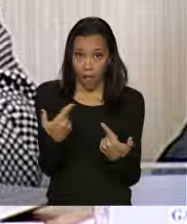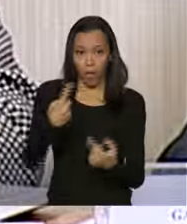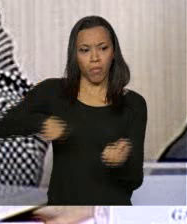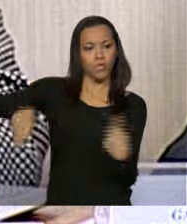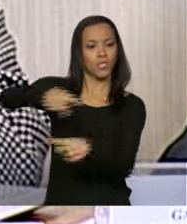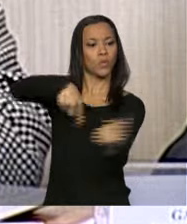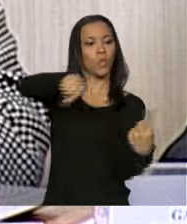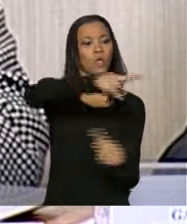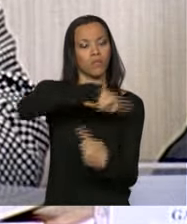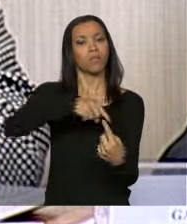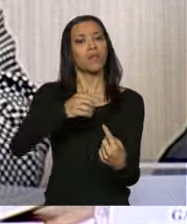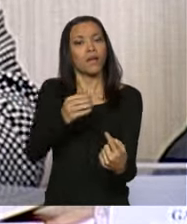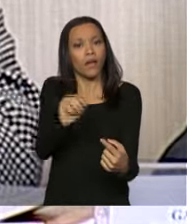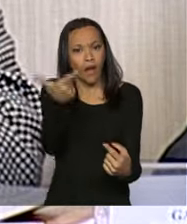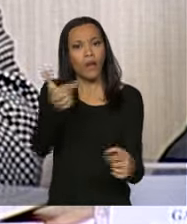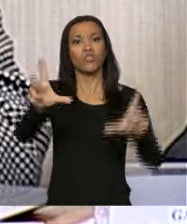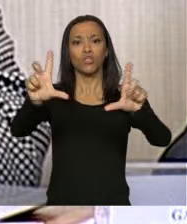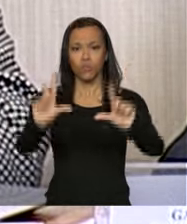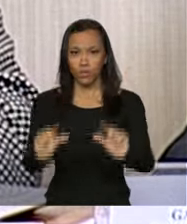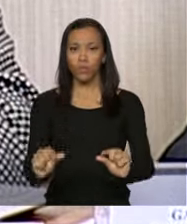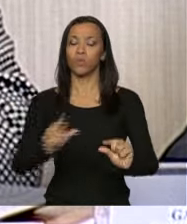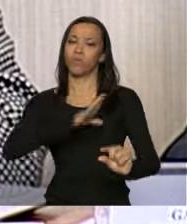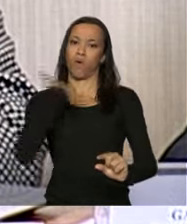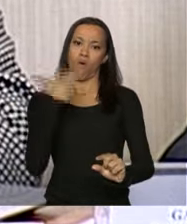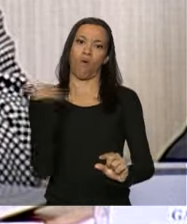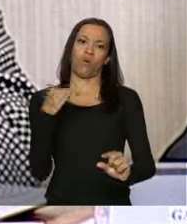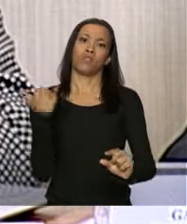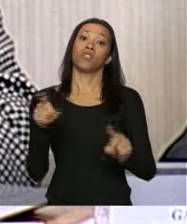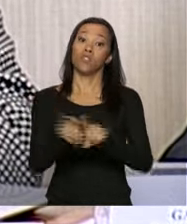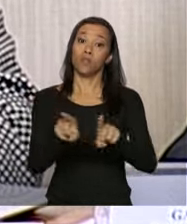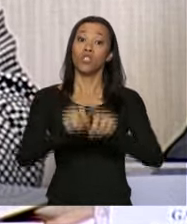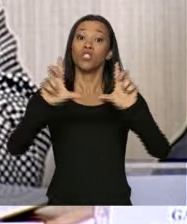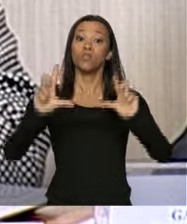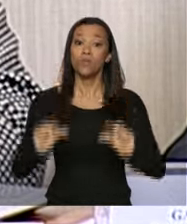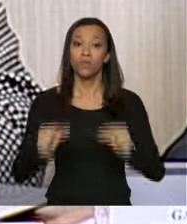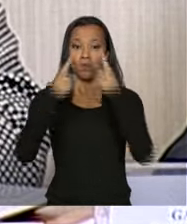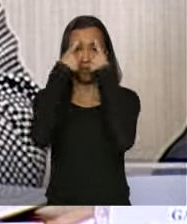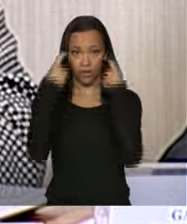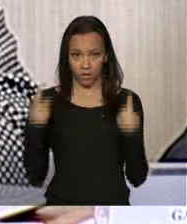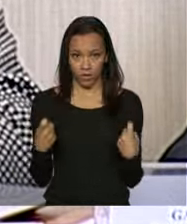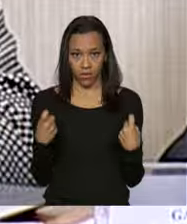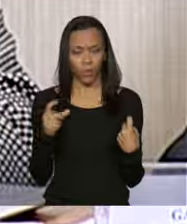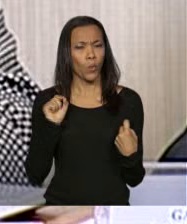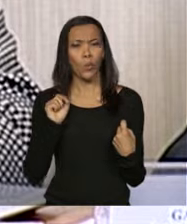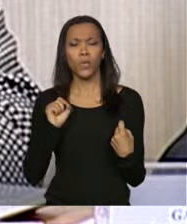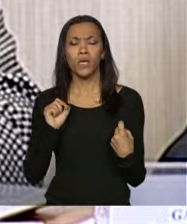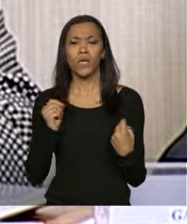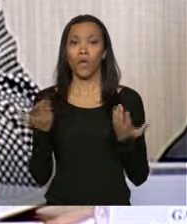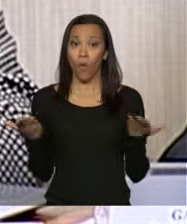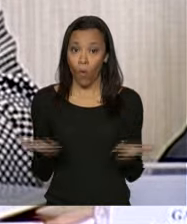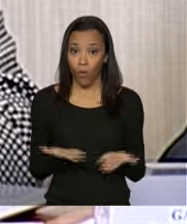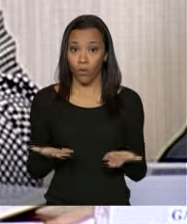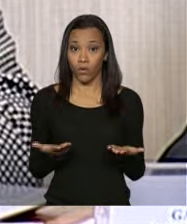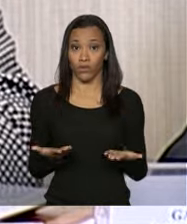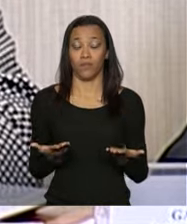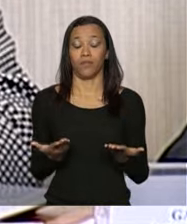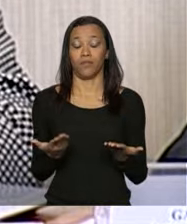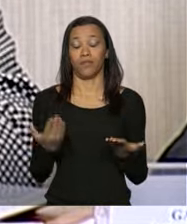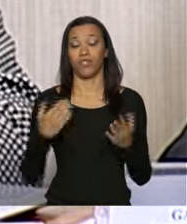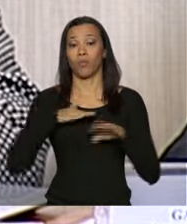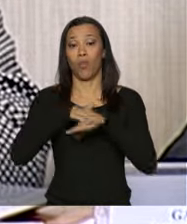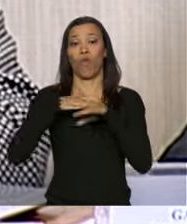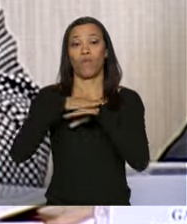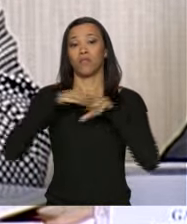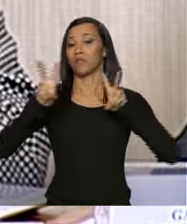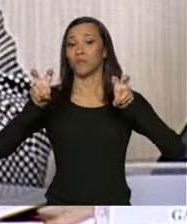sim pra redução do número de mortes e pra redução da violência. O que tá em jogo, portanto, meus